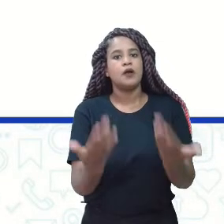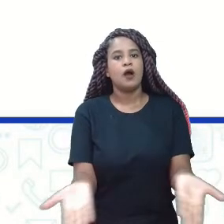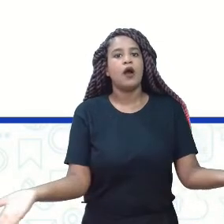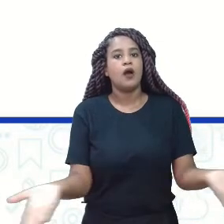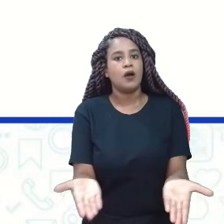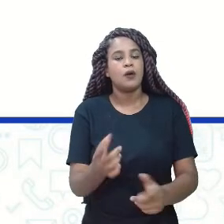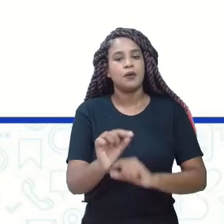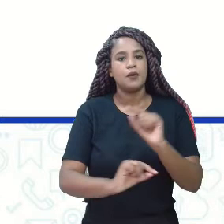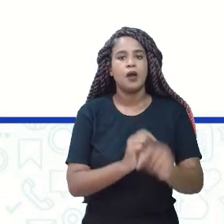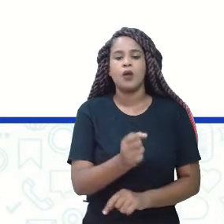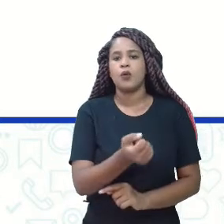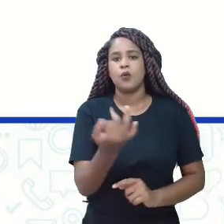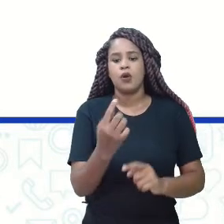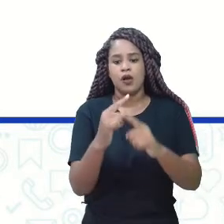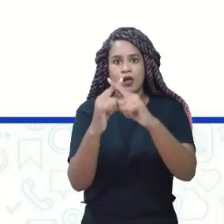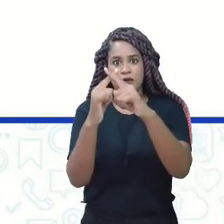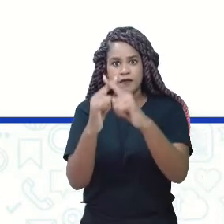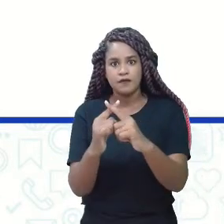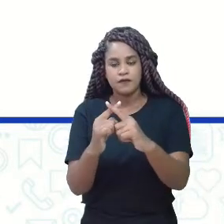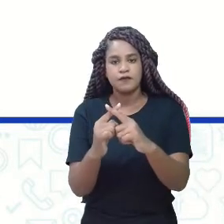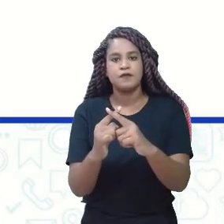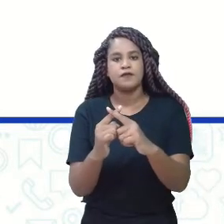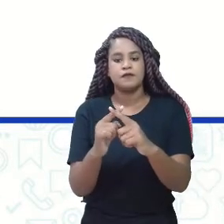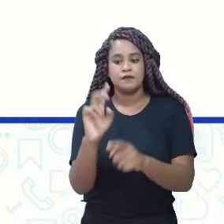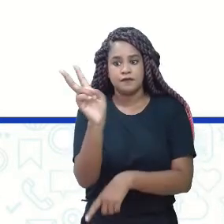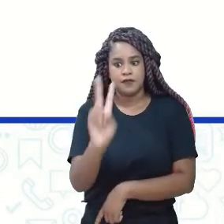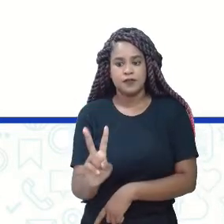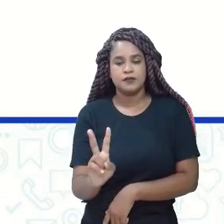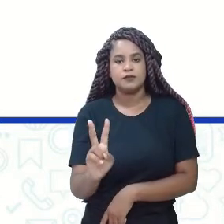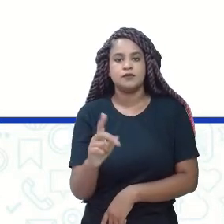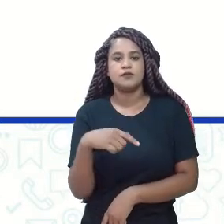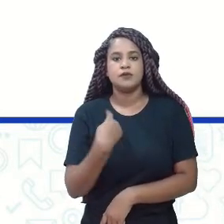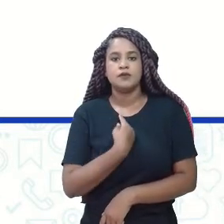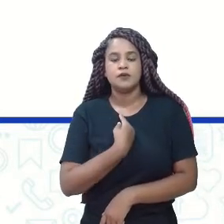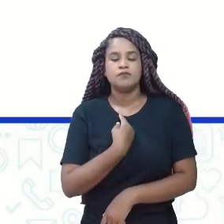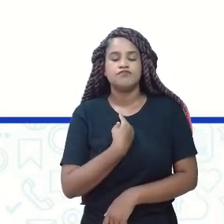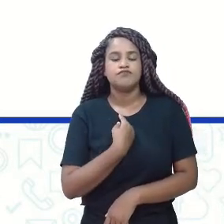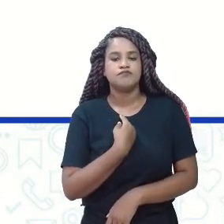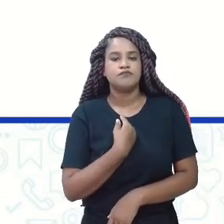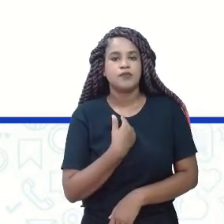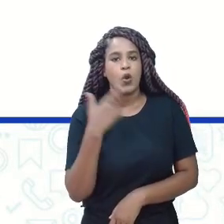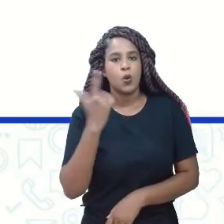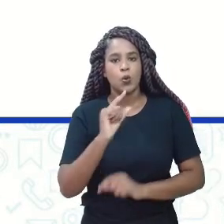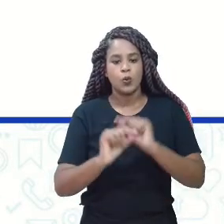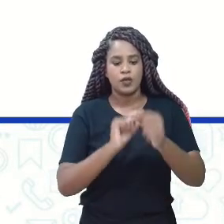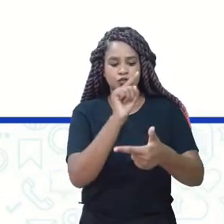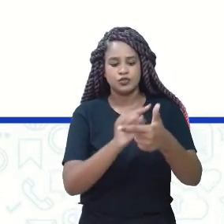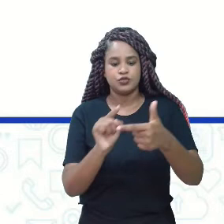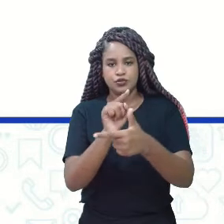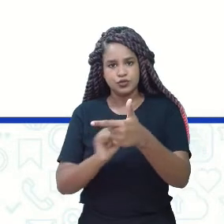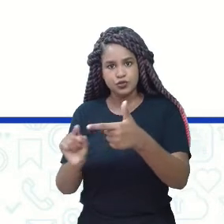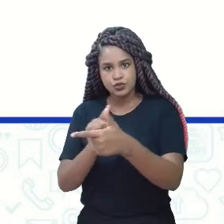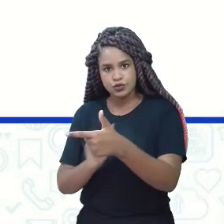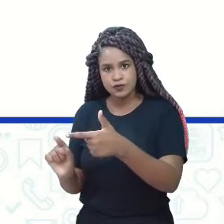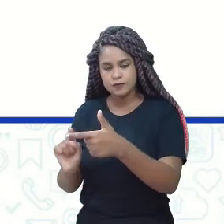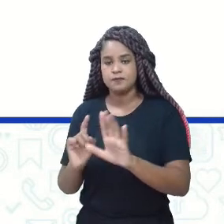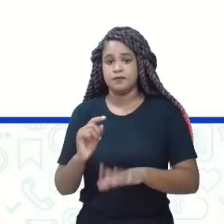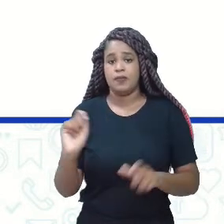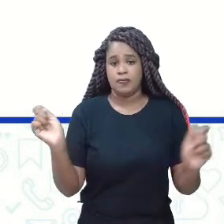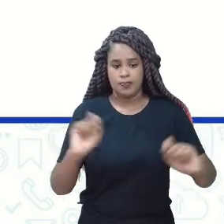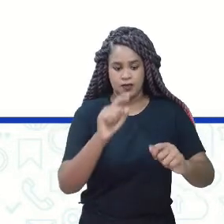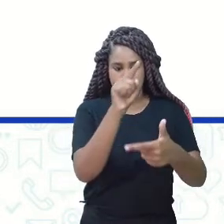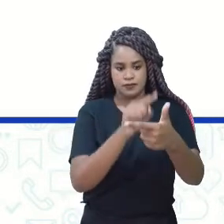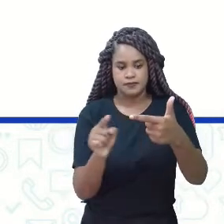em quantas vezes eu consigo dividir essa bolinha, em quantos grupos, perdão, eu consigo dividir essas bolinhas. Então, eu posso